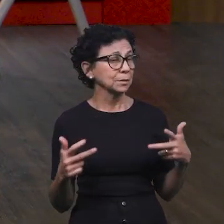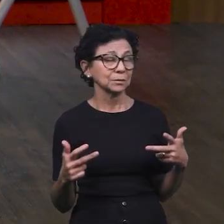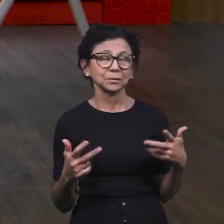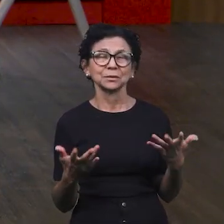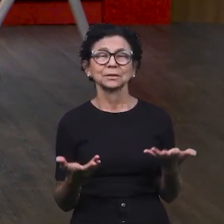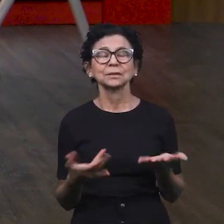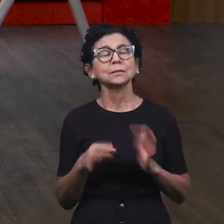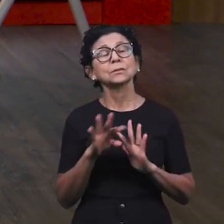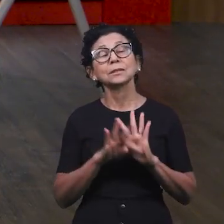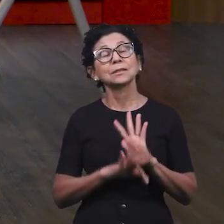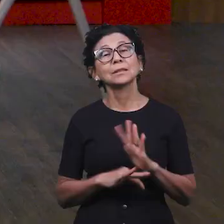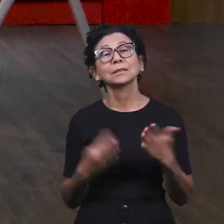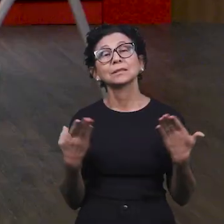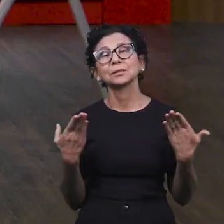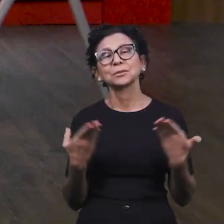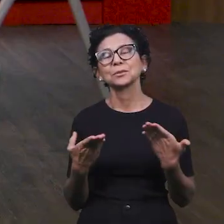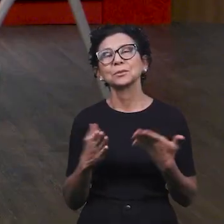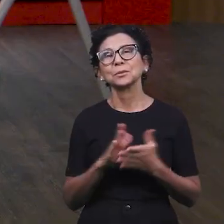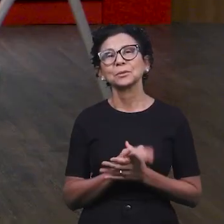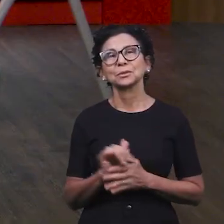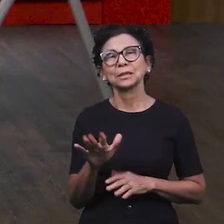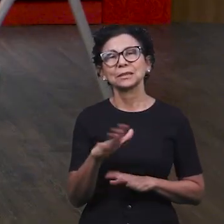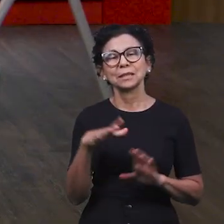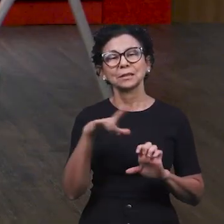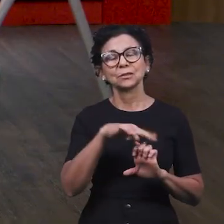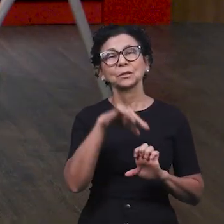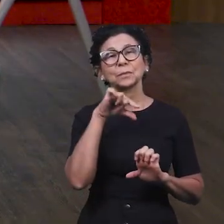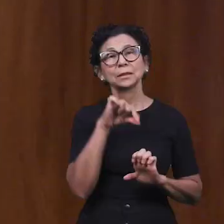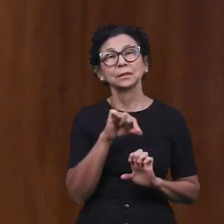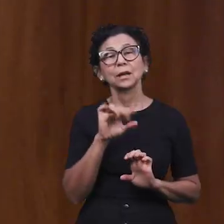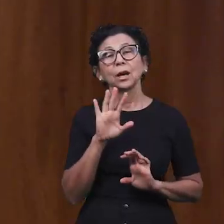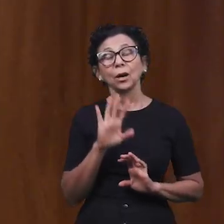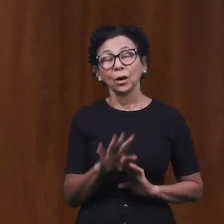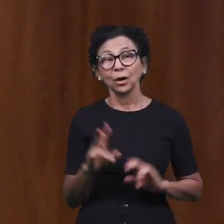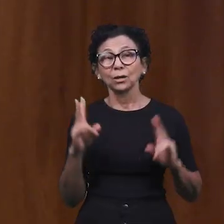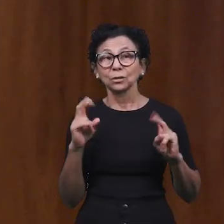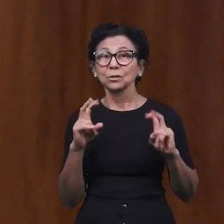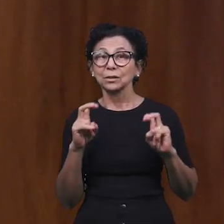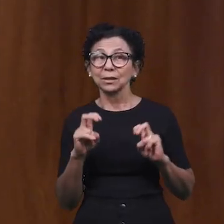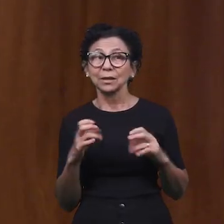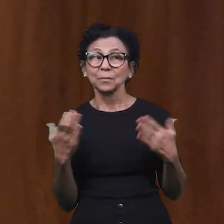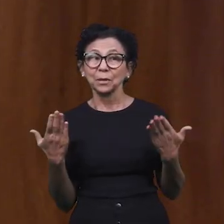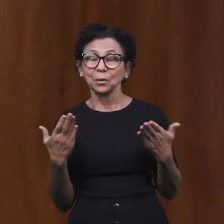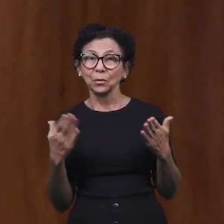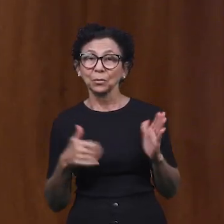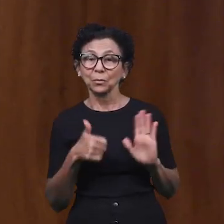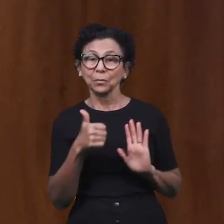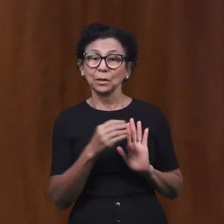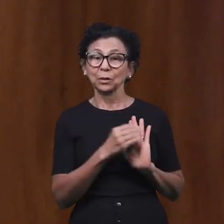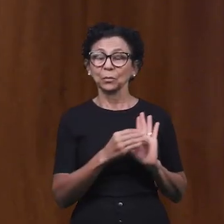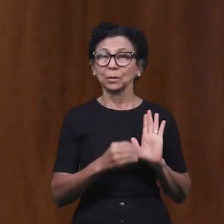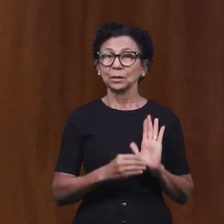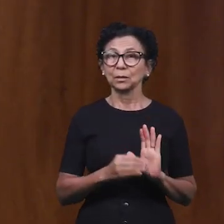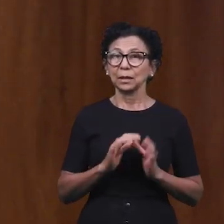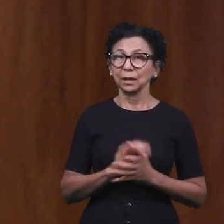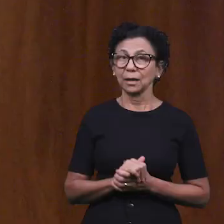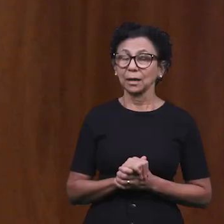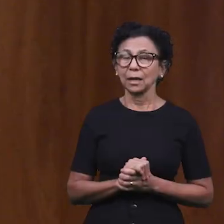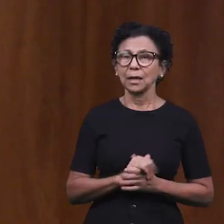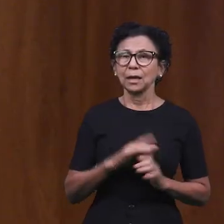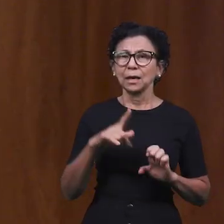trabalhar para falar sobre empreendedorismo? Lembrando que o nosso tema, nesse primeiro episódio, é o